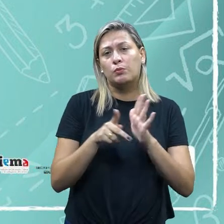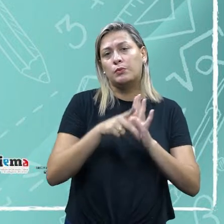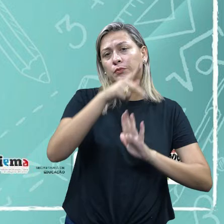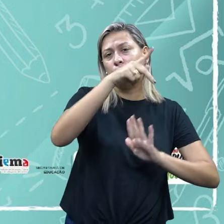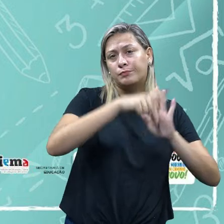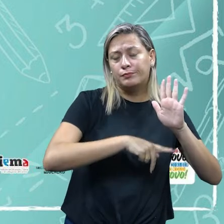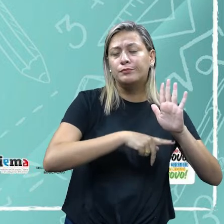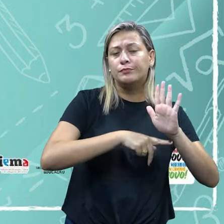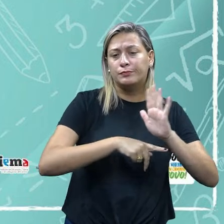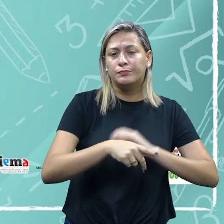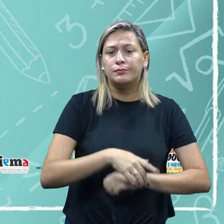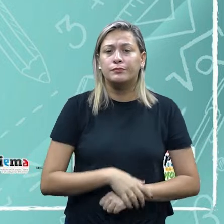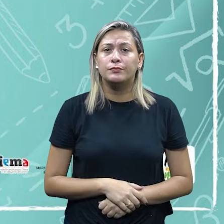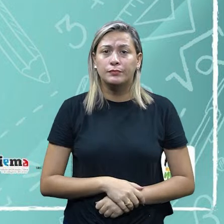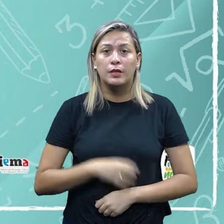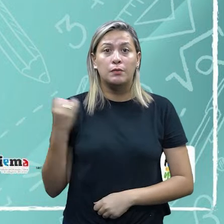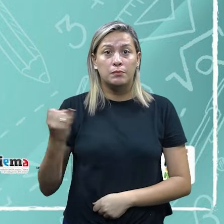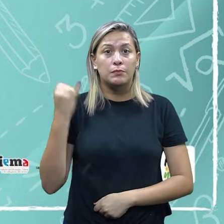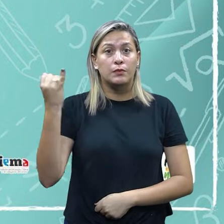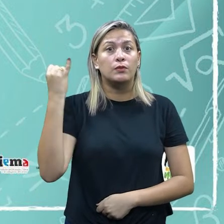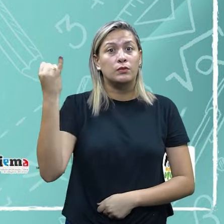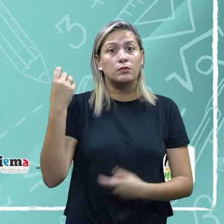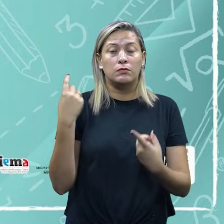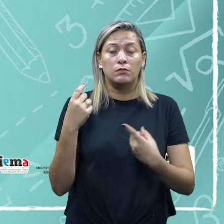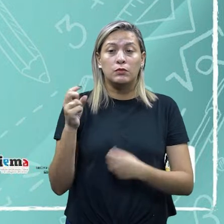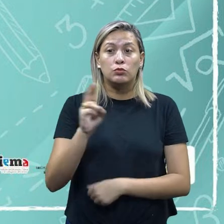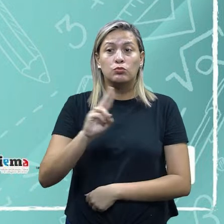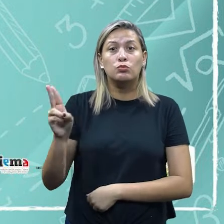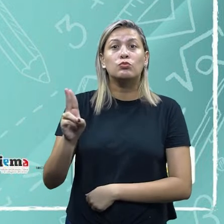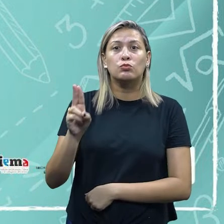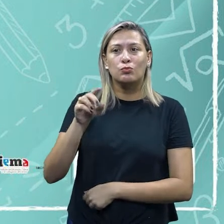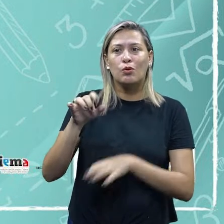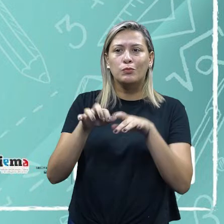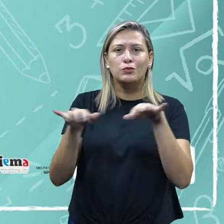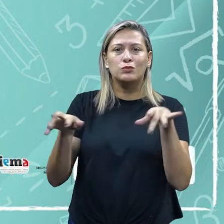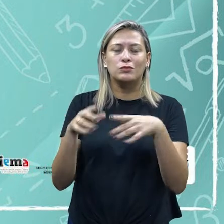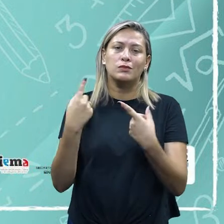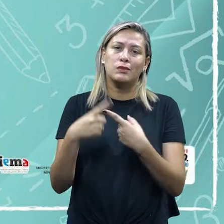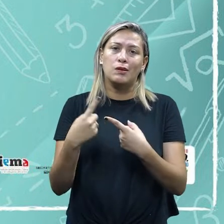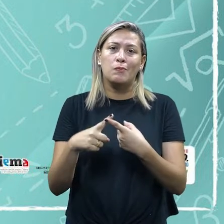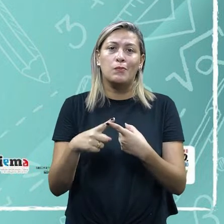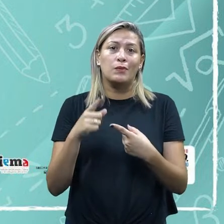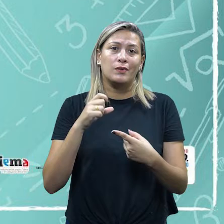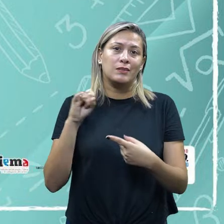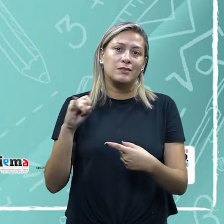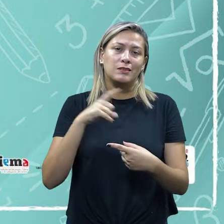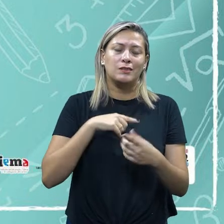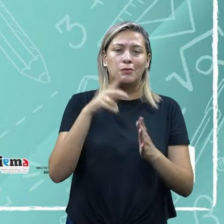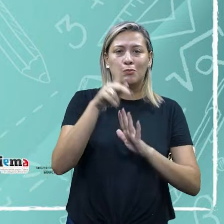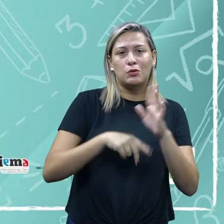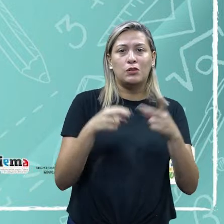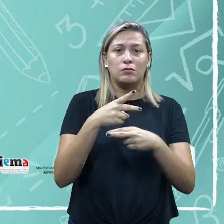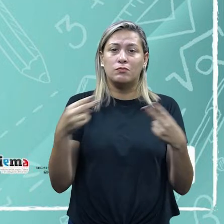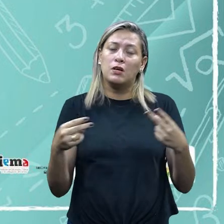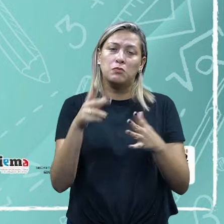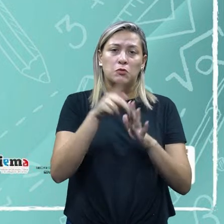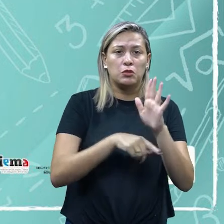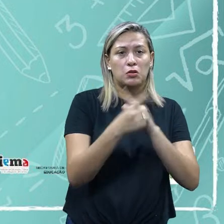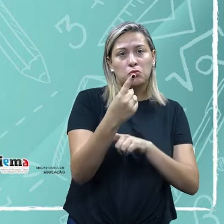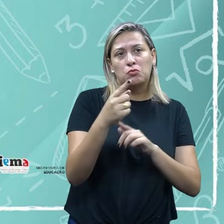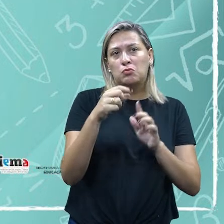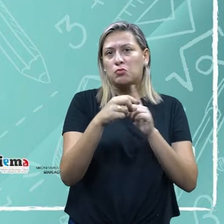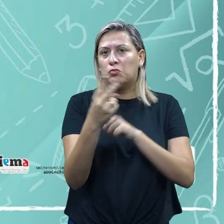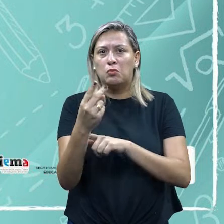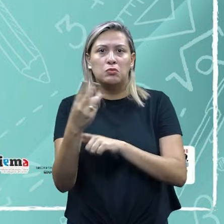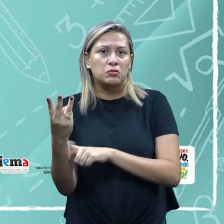É importante que você identifique, porque às vezes você tem mais de um projeto aberto. Então você pode estar mexendo em um projeto 1, projeto 2 ou projeto 3